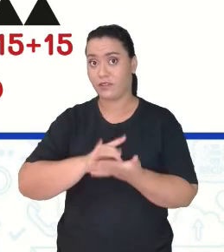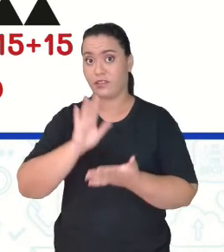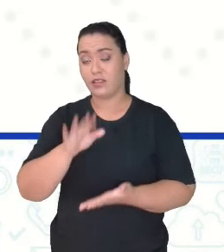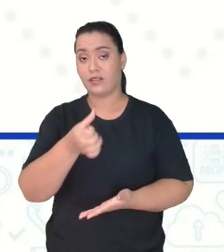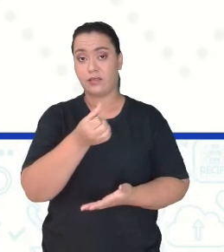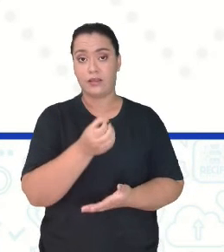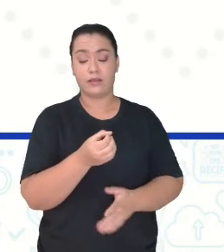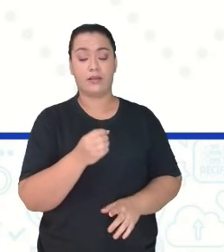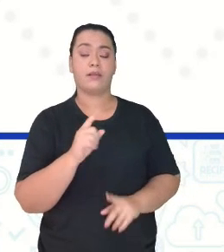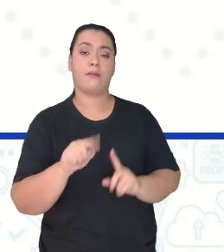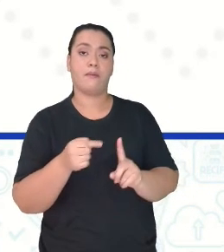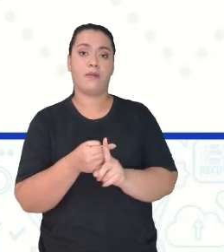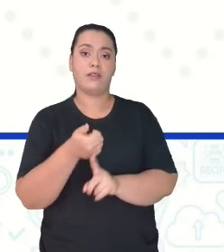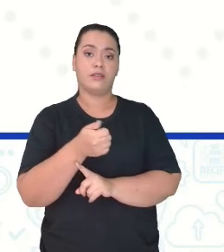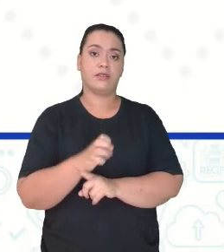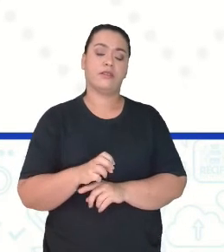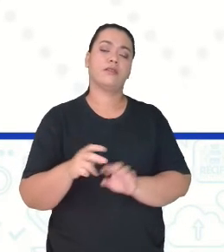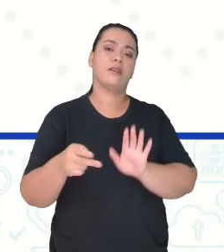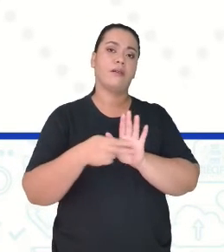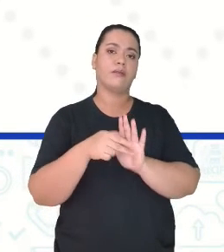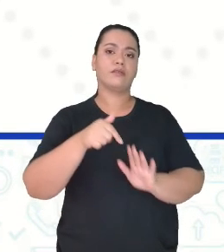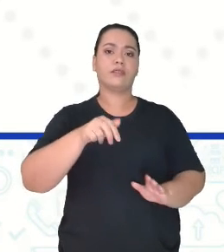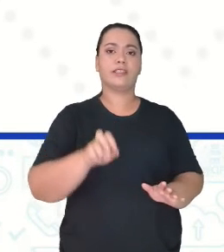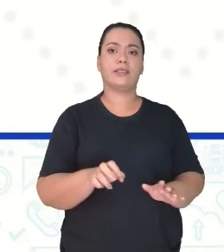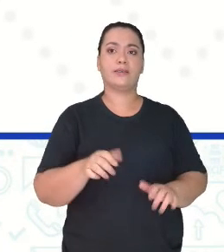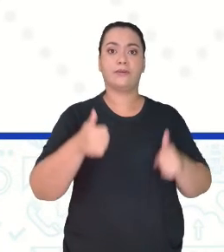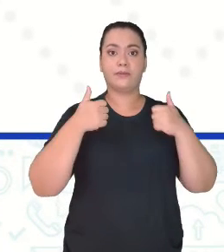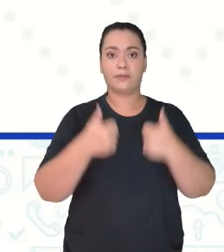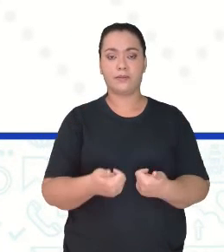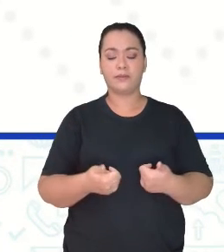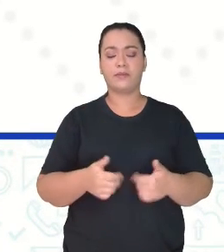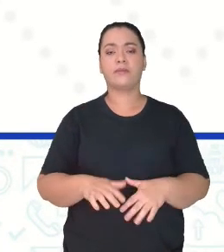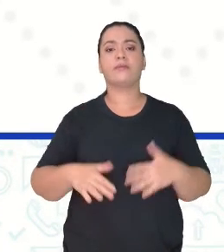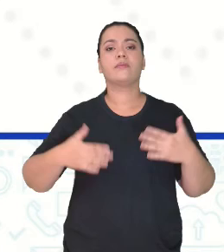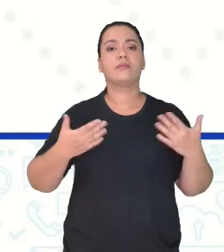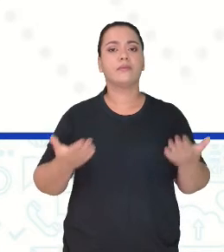mais 15 é igual a 75, beleza?